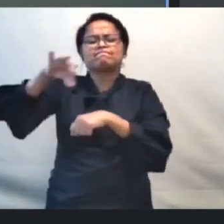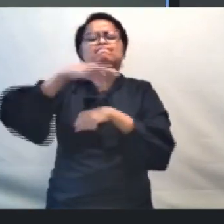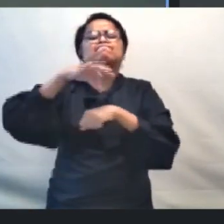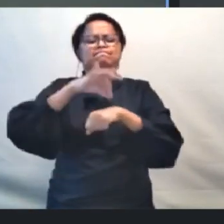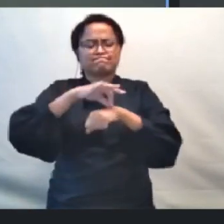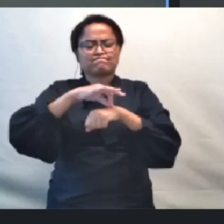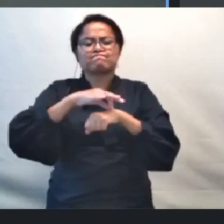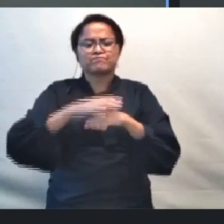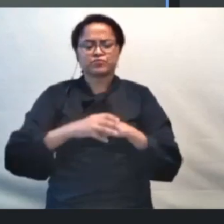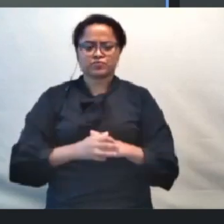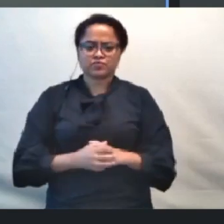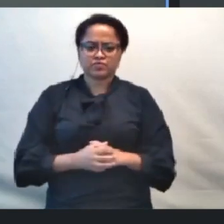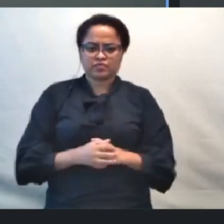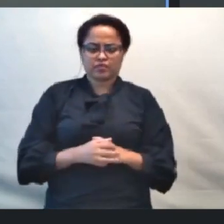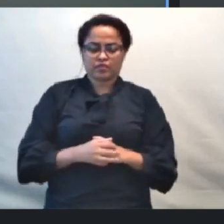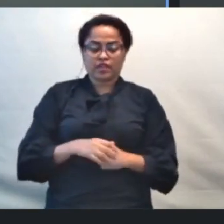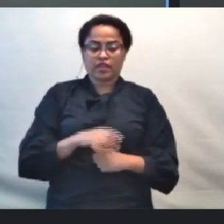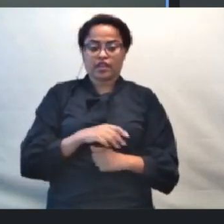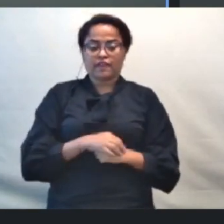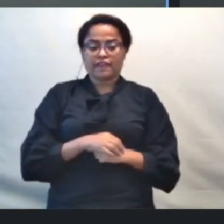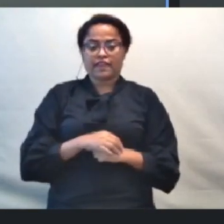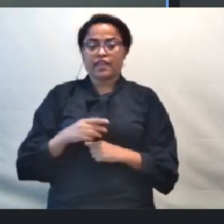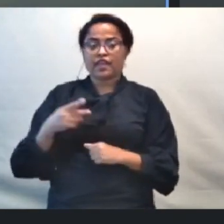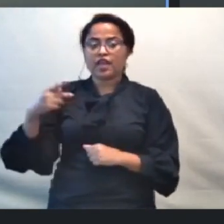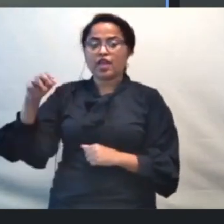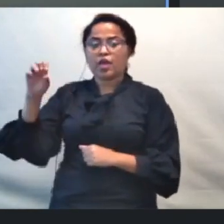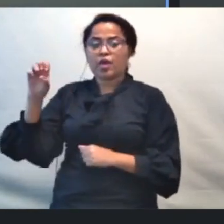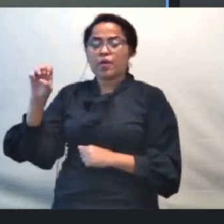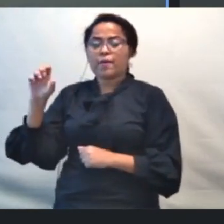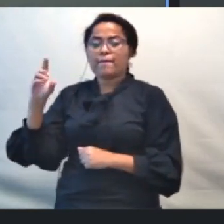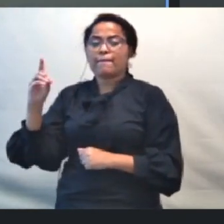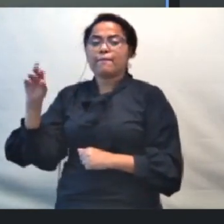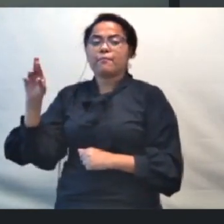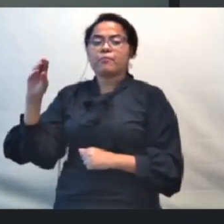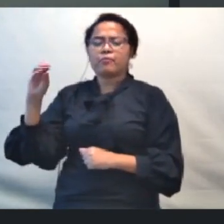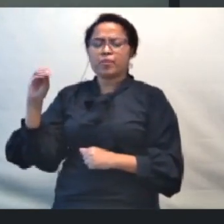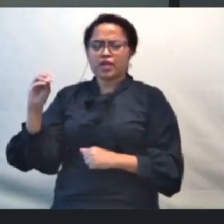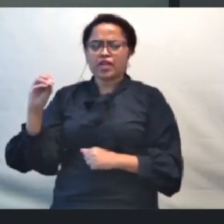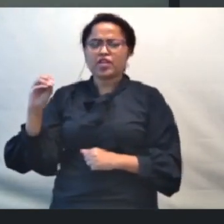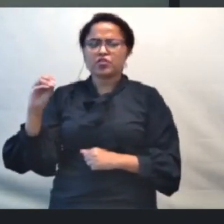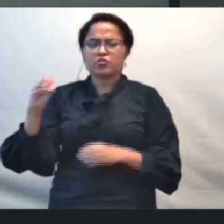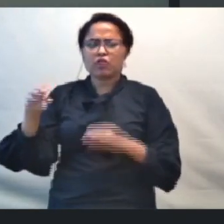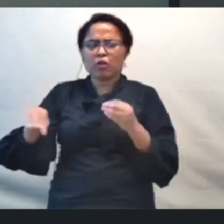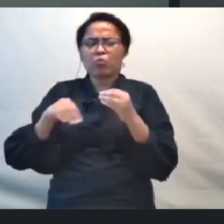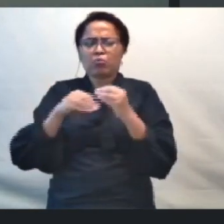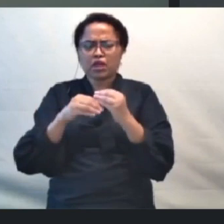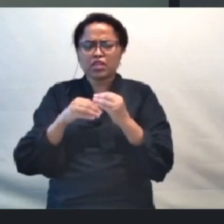Pedro, o diretor da SLU, você vai fazer alguma complementação com relação aos mutirões?